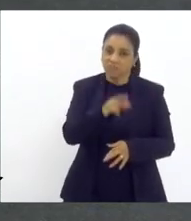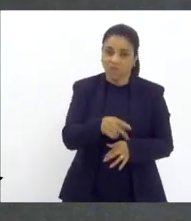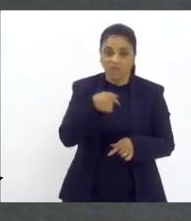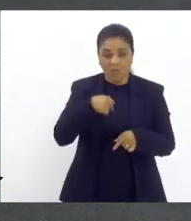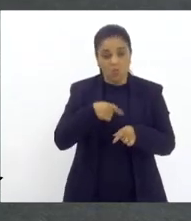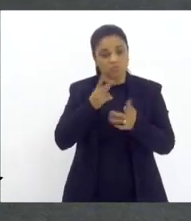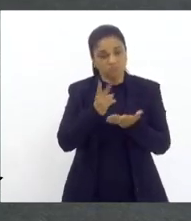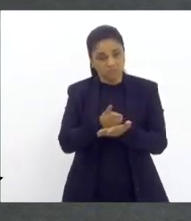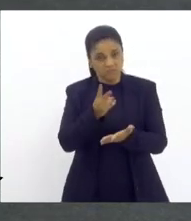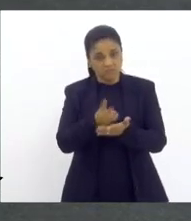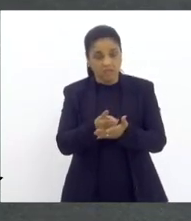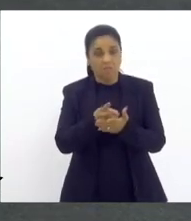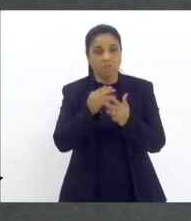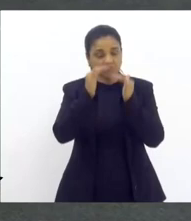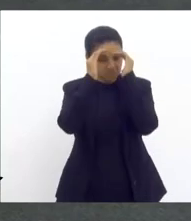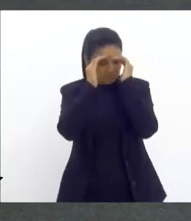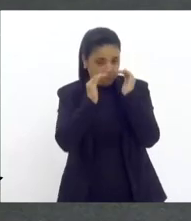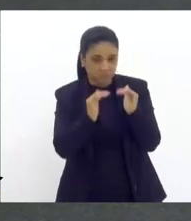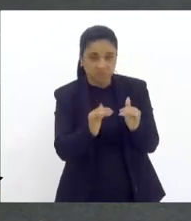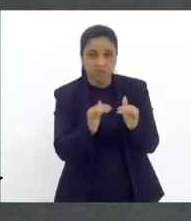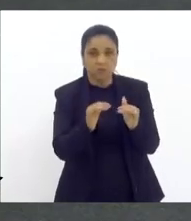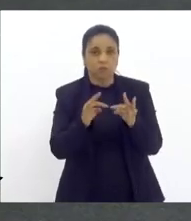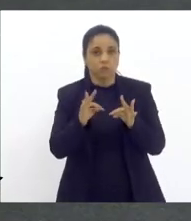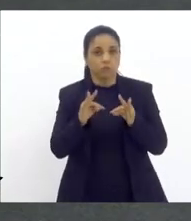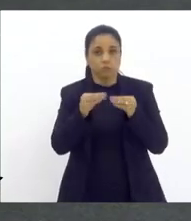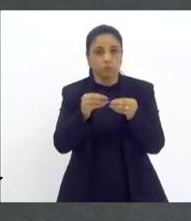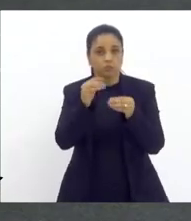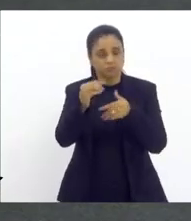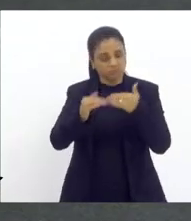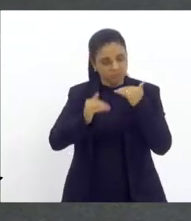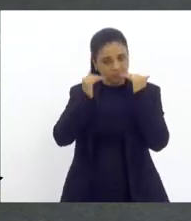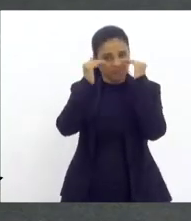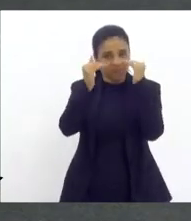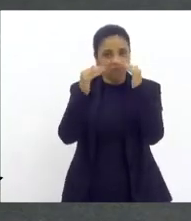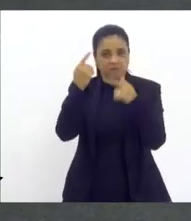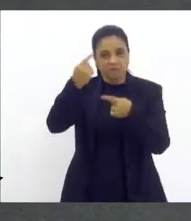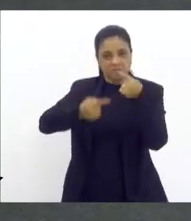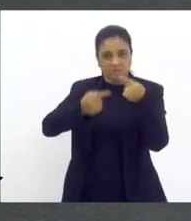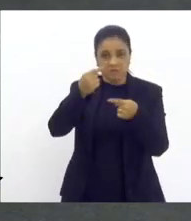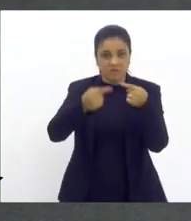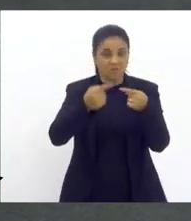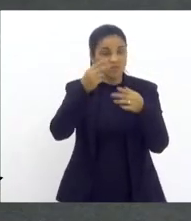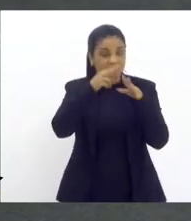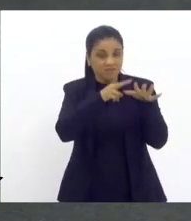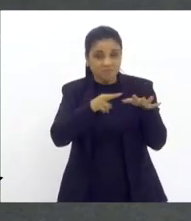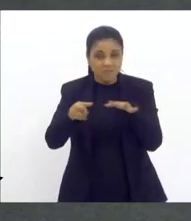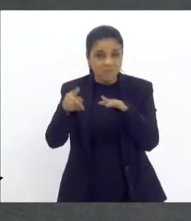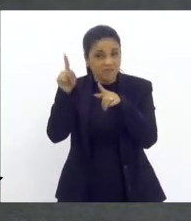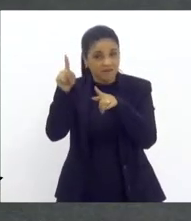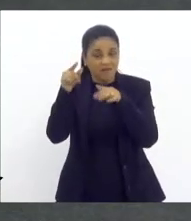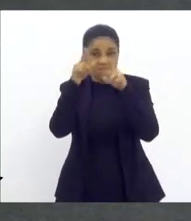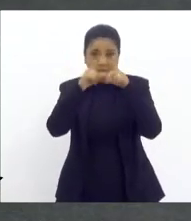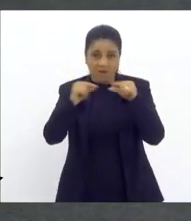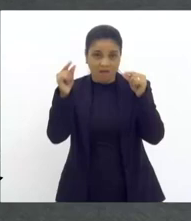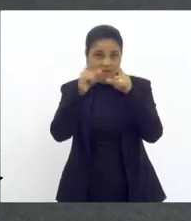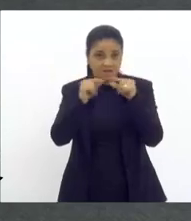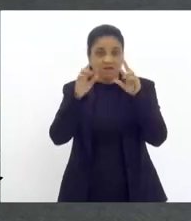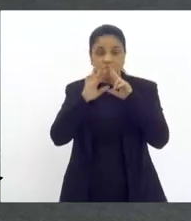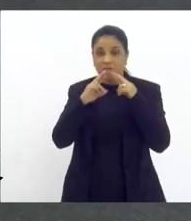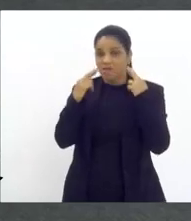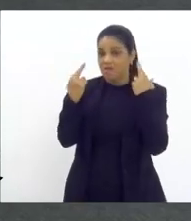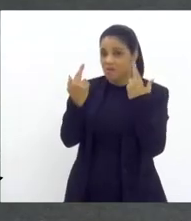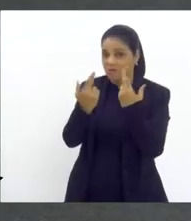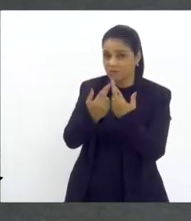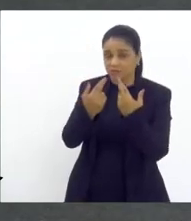tem tentado sempre tem uma conduta respeitosa com todo mundo elevar o nível dos debates eu estava na semana passada em Brasília me reunir